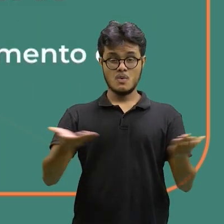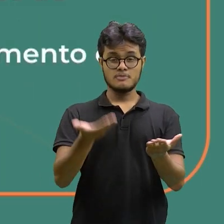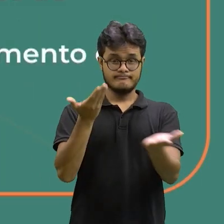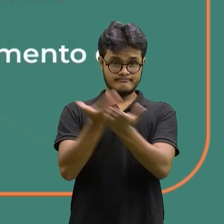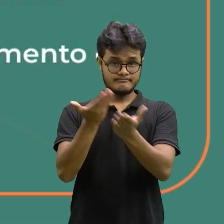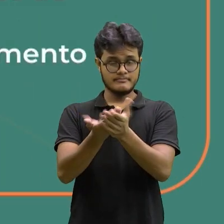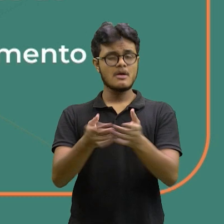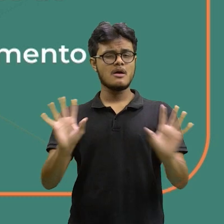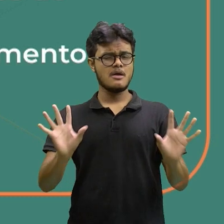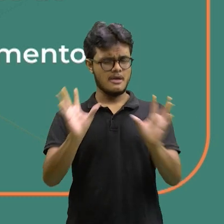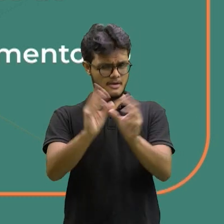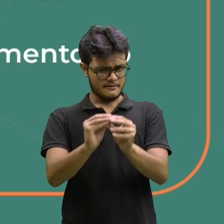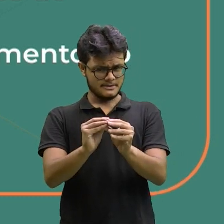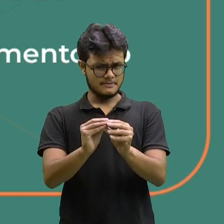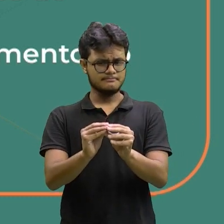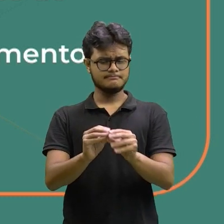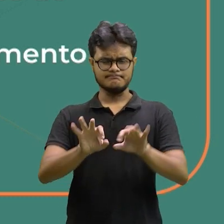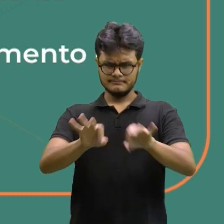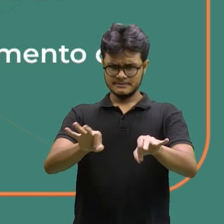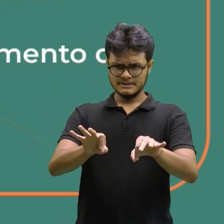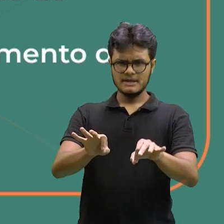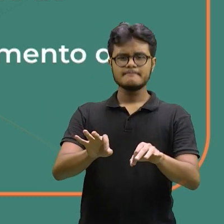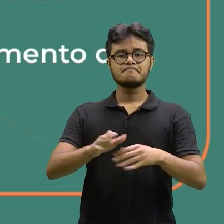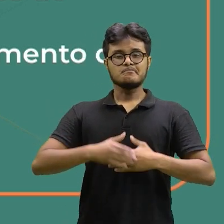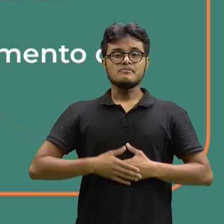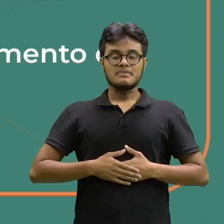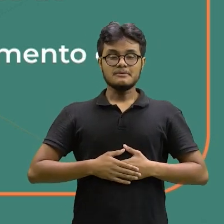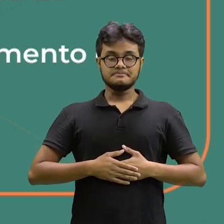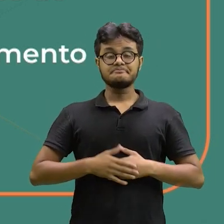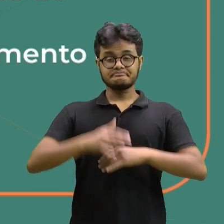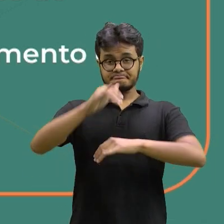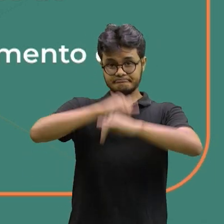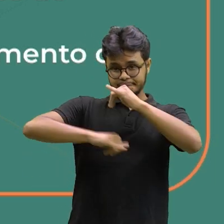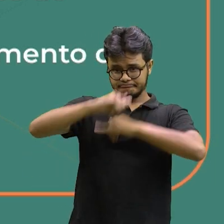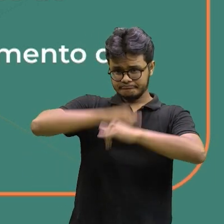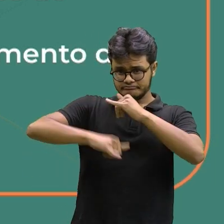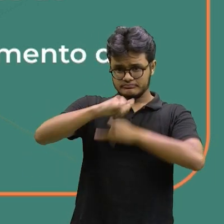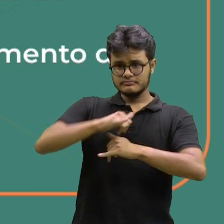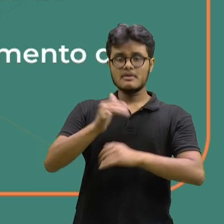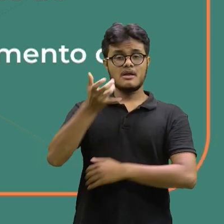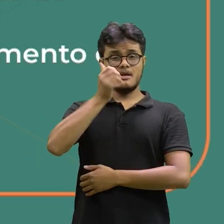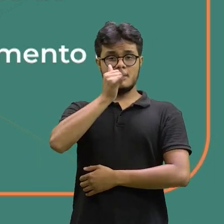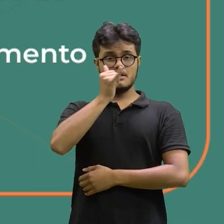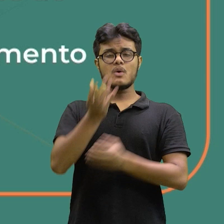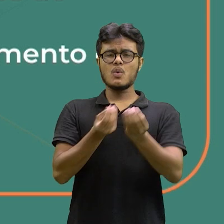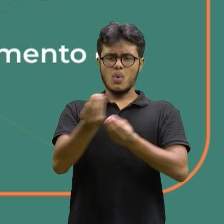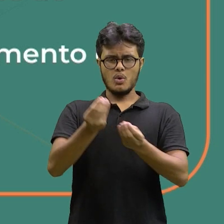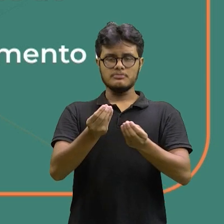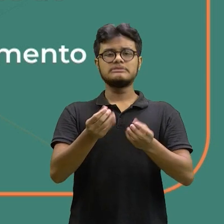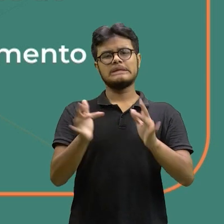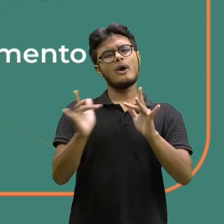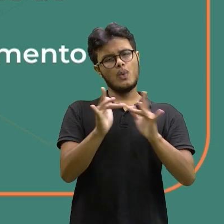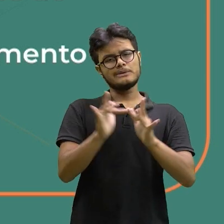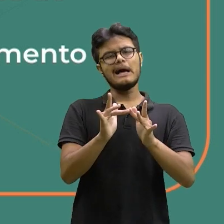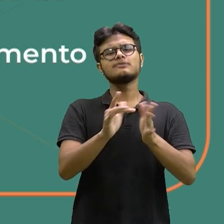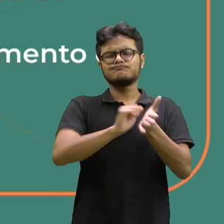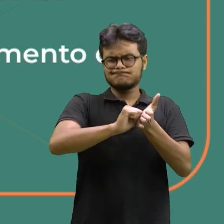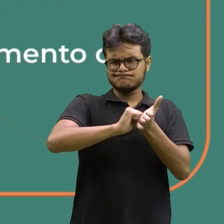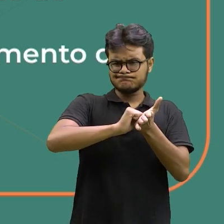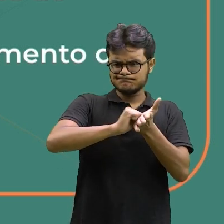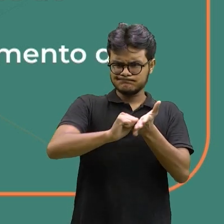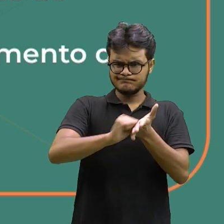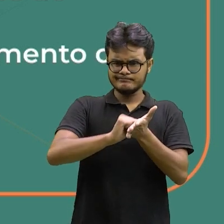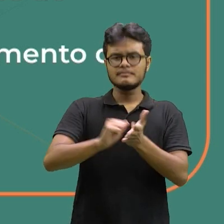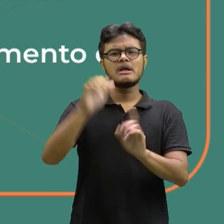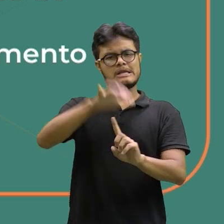de revisão. A gente vai revisar aí eletrostática e os processos de eletrização por atrito, contato e indução. E vamos também